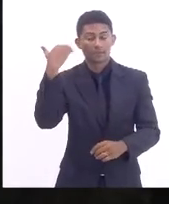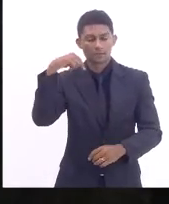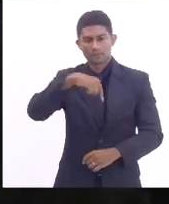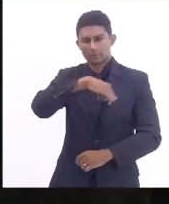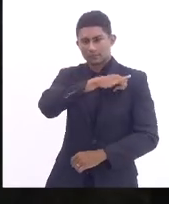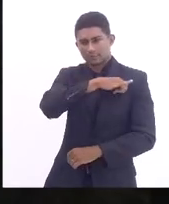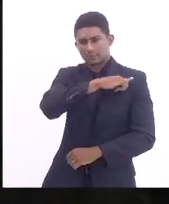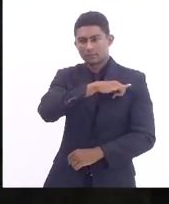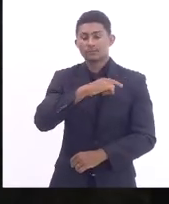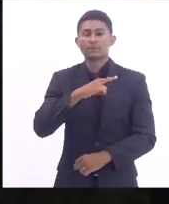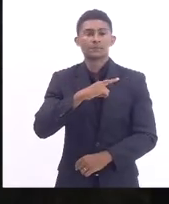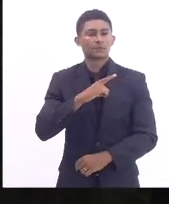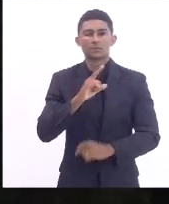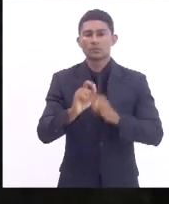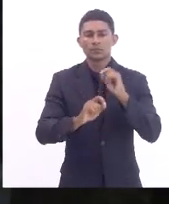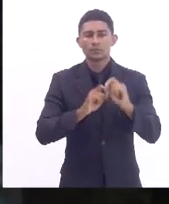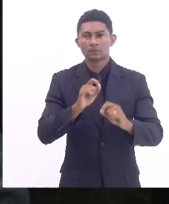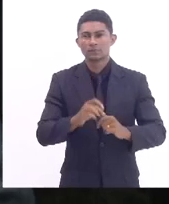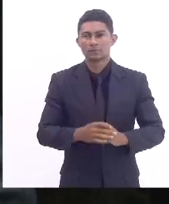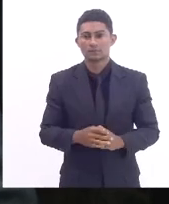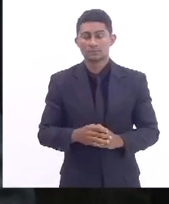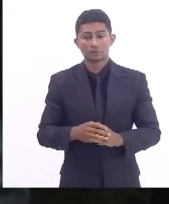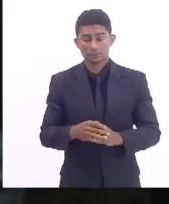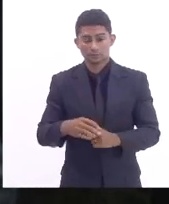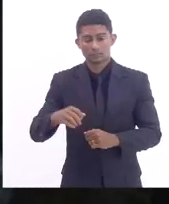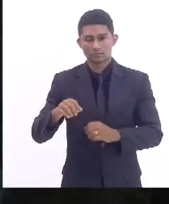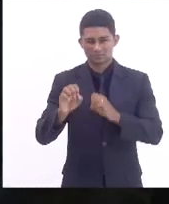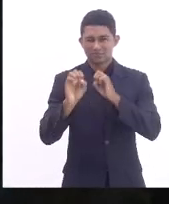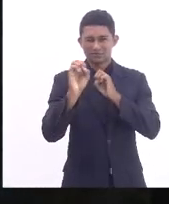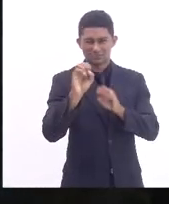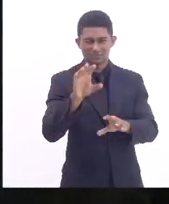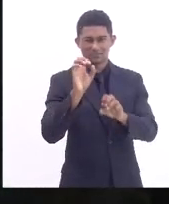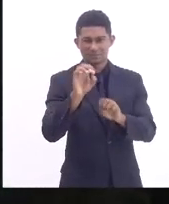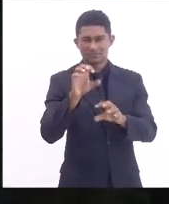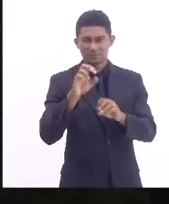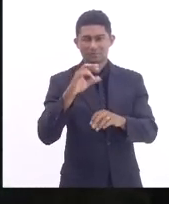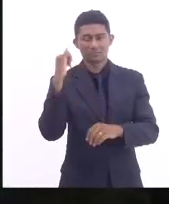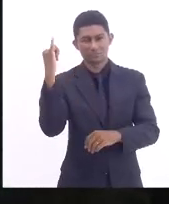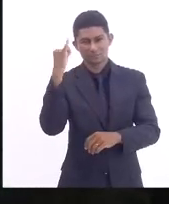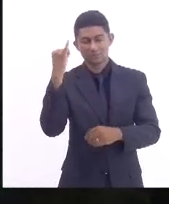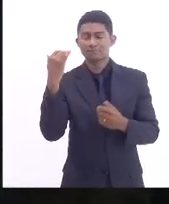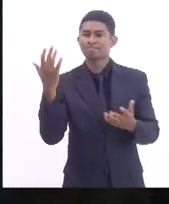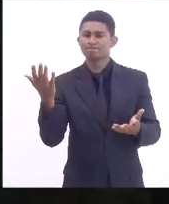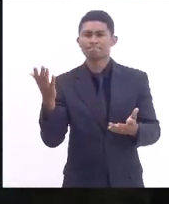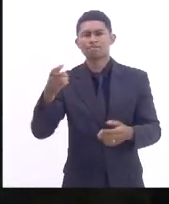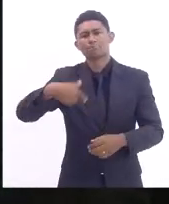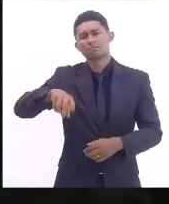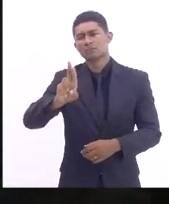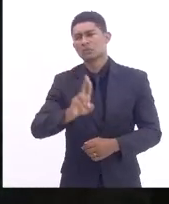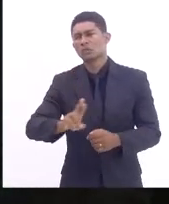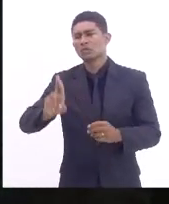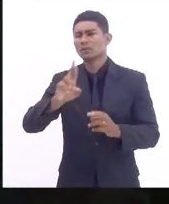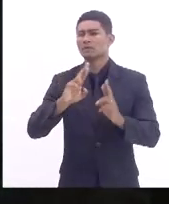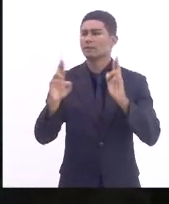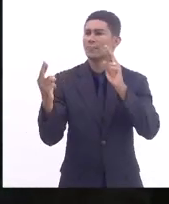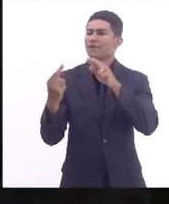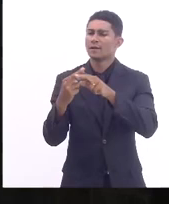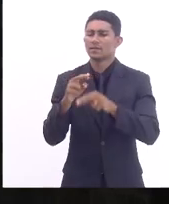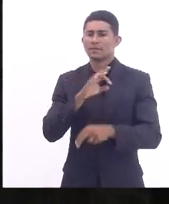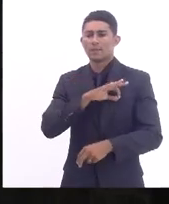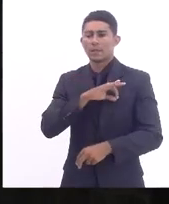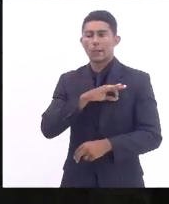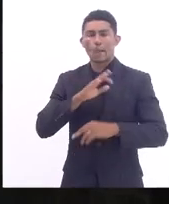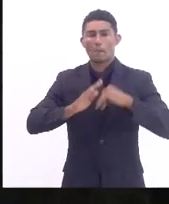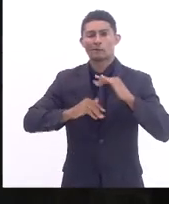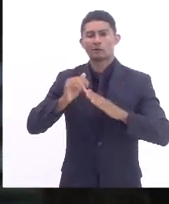Janeiro é que quando a gente falava na educação que é importante a gente usava como referência para salários de